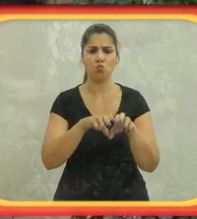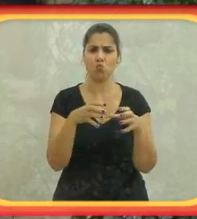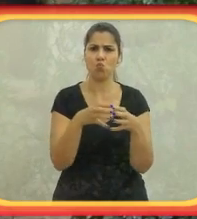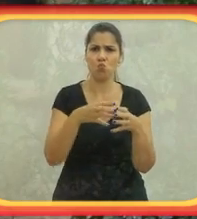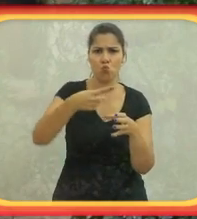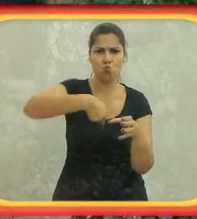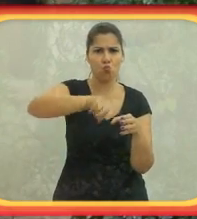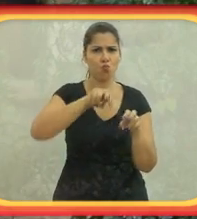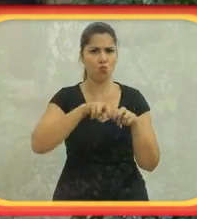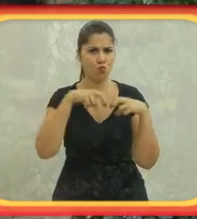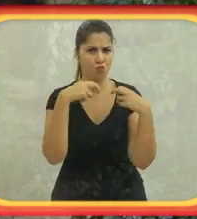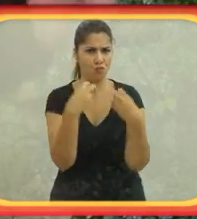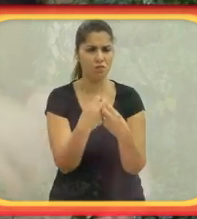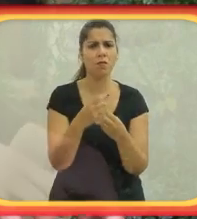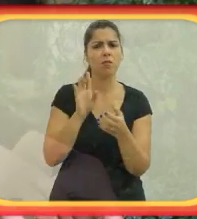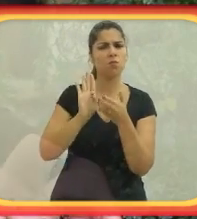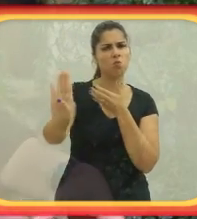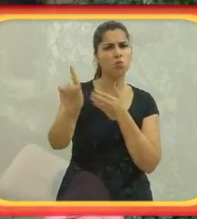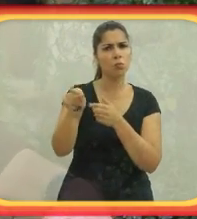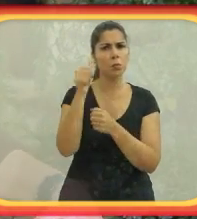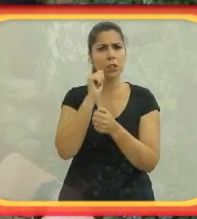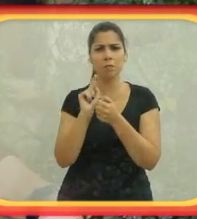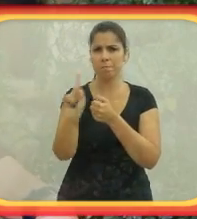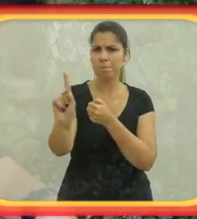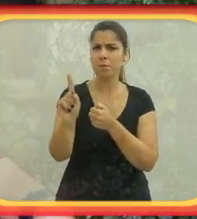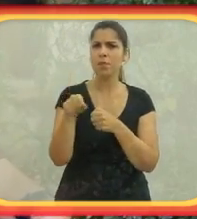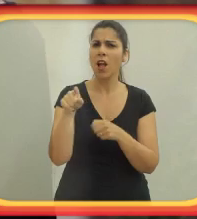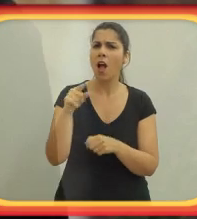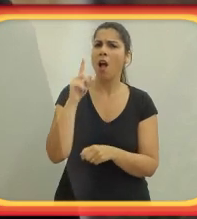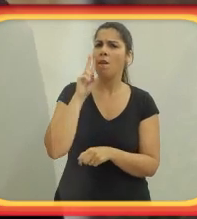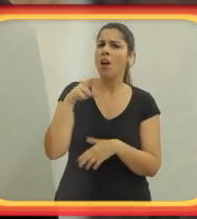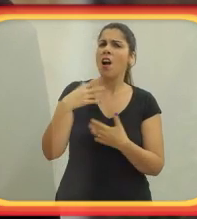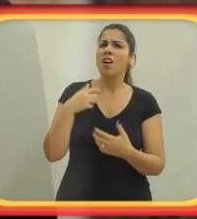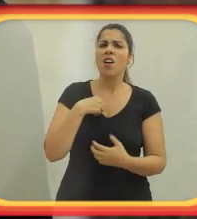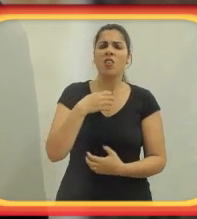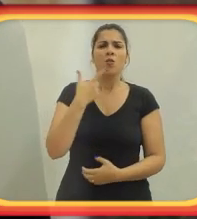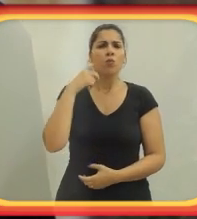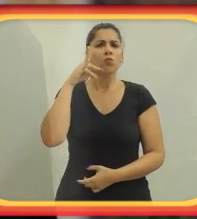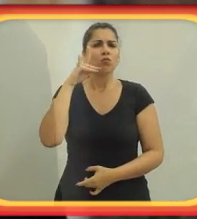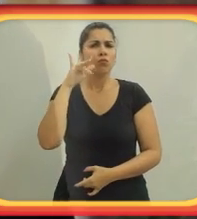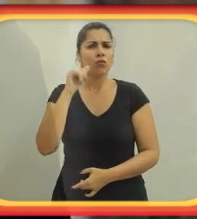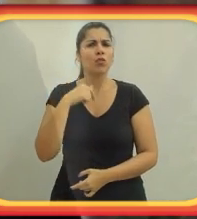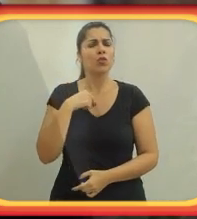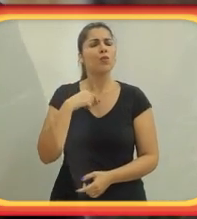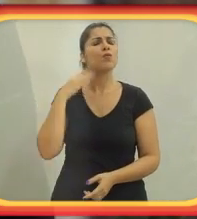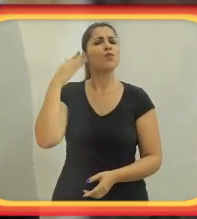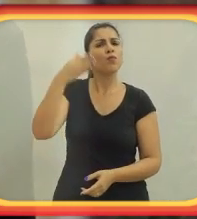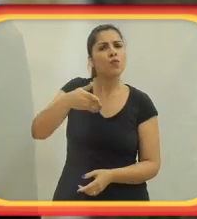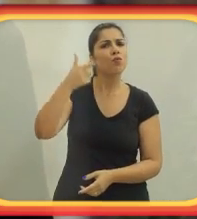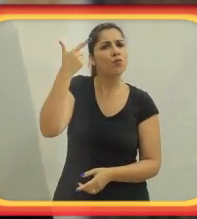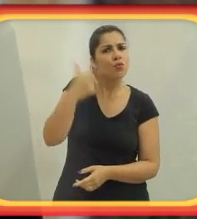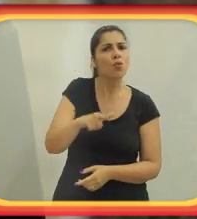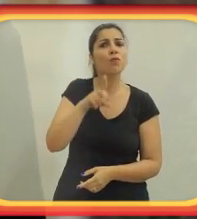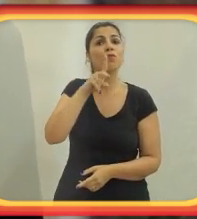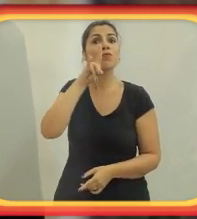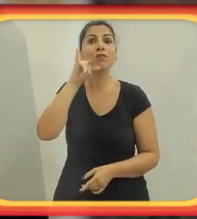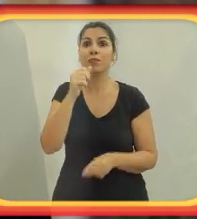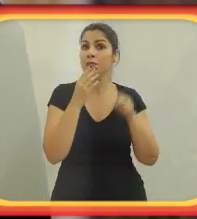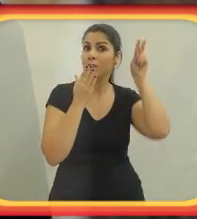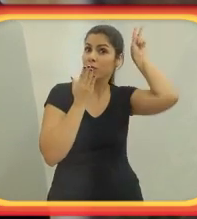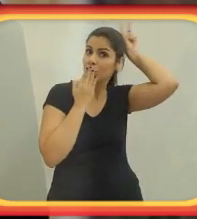ele de lá e botou ele de volta no grupo e manteve ela afastada. Essa foi uma vez. Aí eu saí. No outro dia, eu fui de